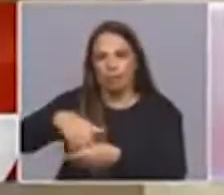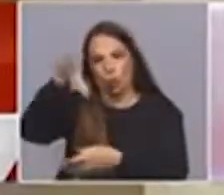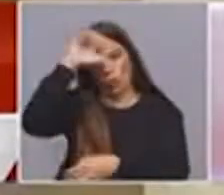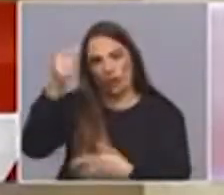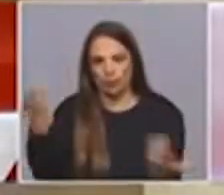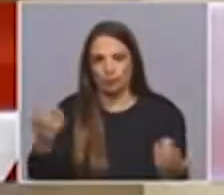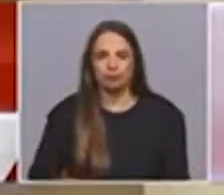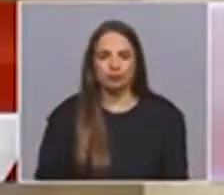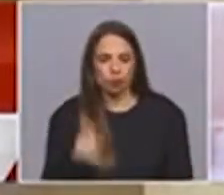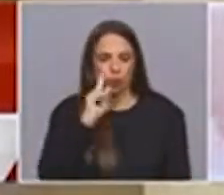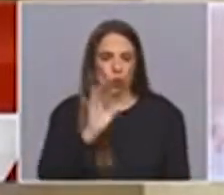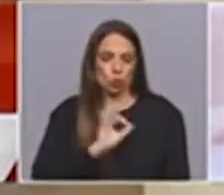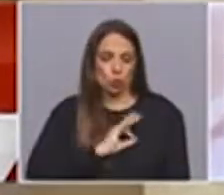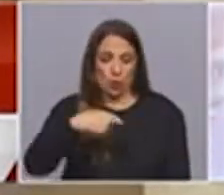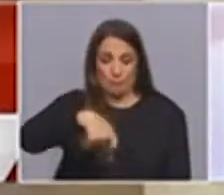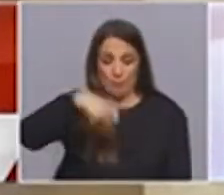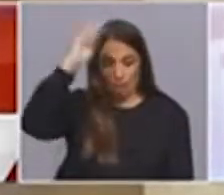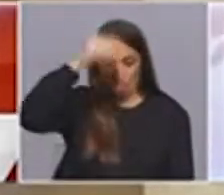da República